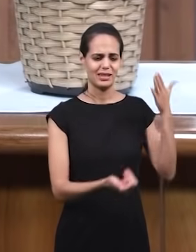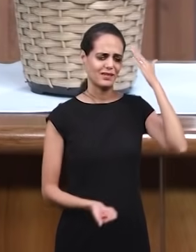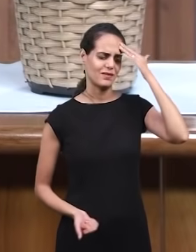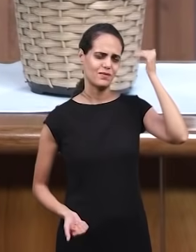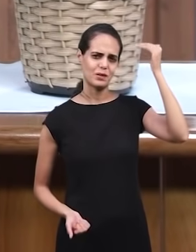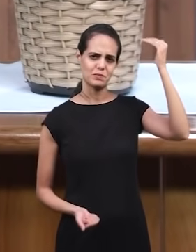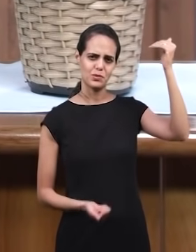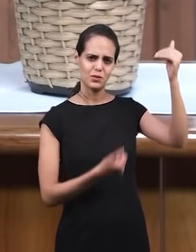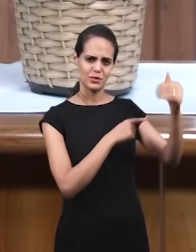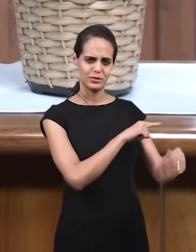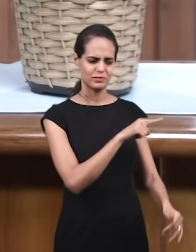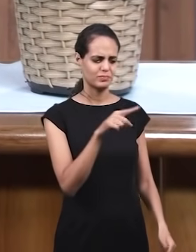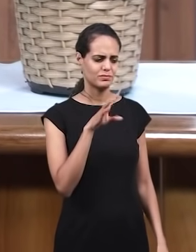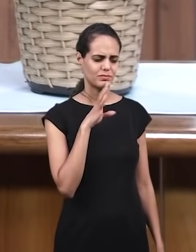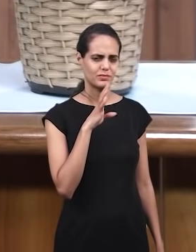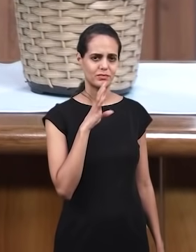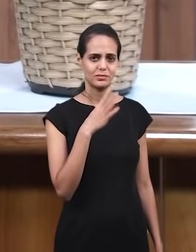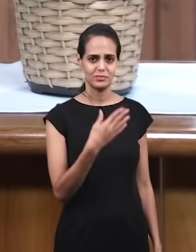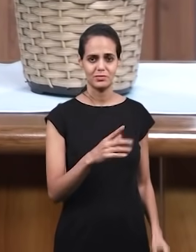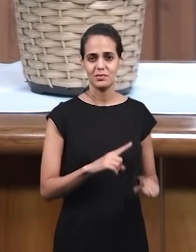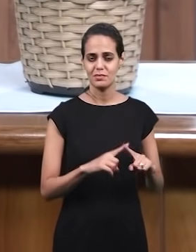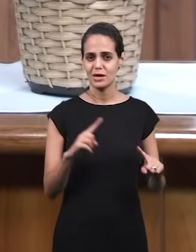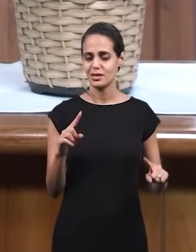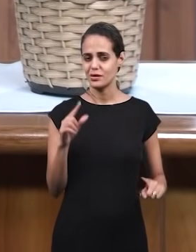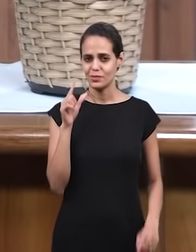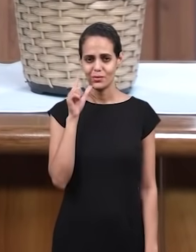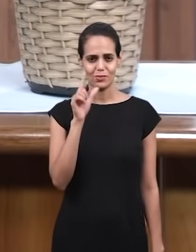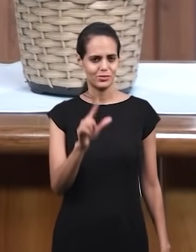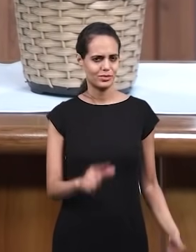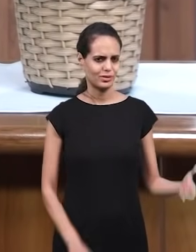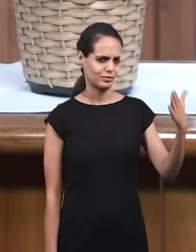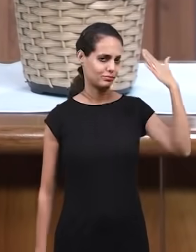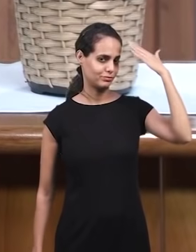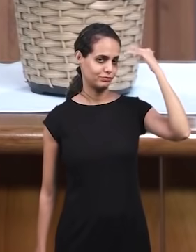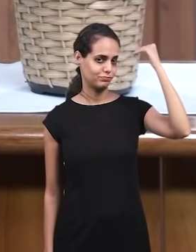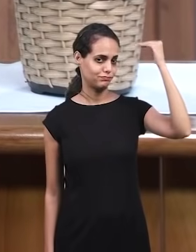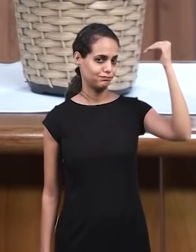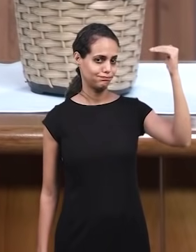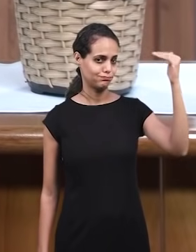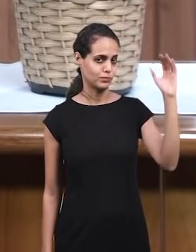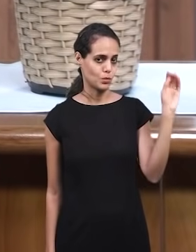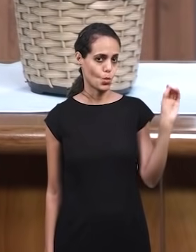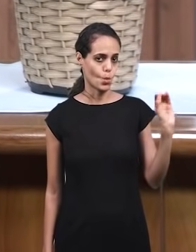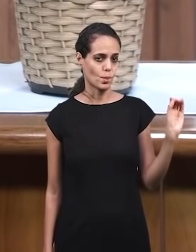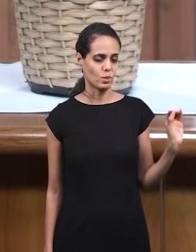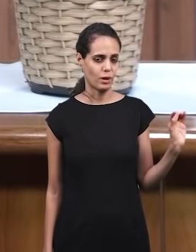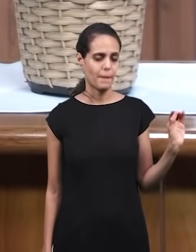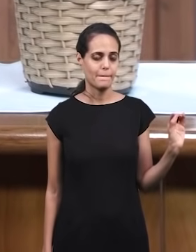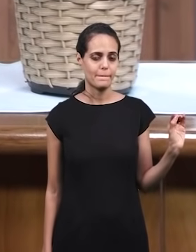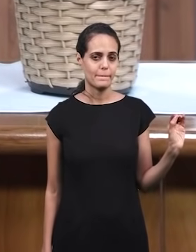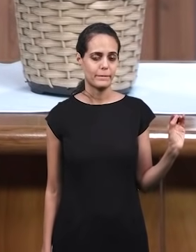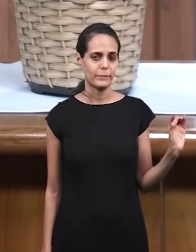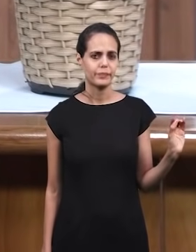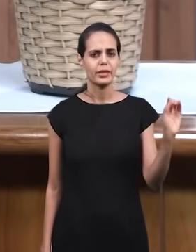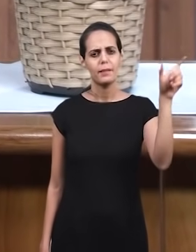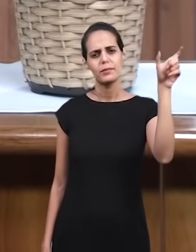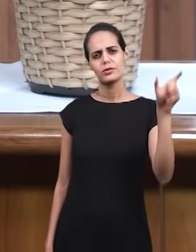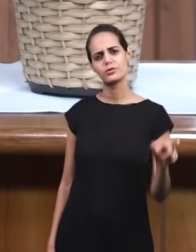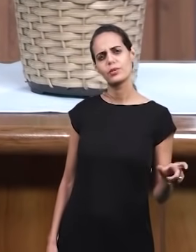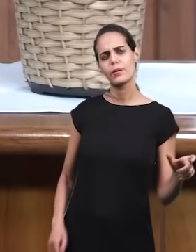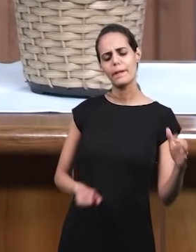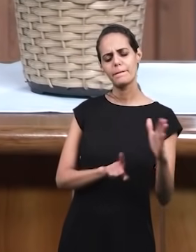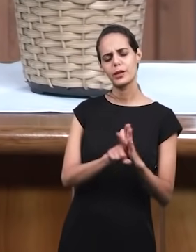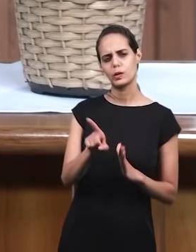famoso, tudo, mas ele não conseguia a fama, não conseguia a fama. E alguém lhe perguntou, falou